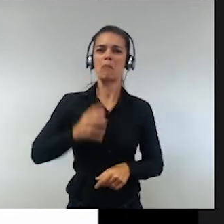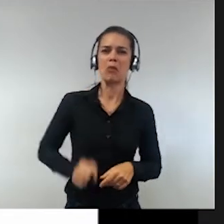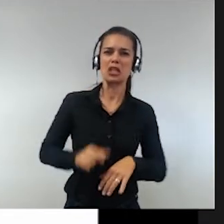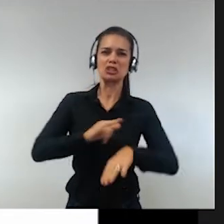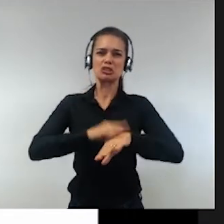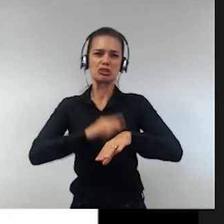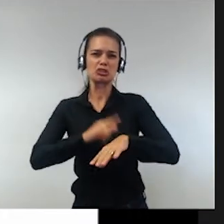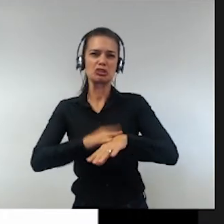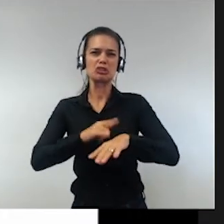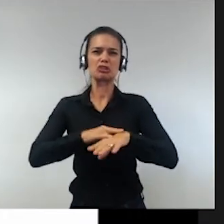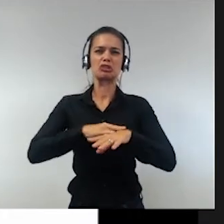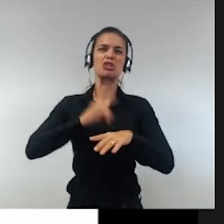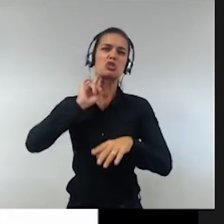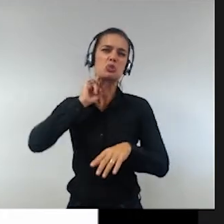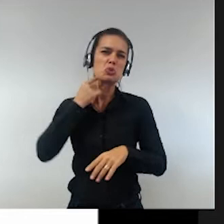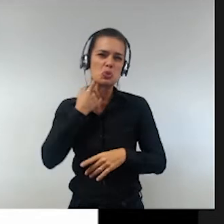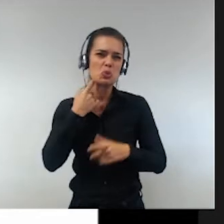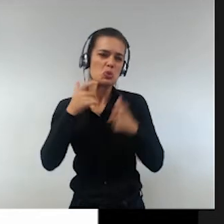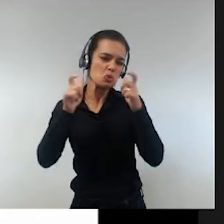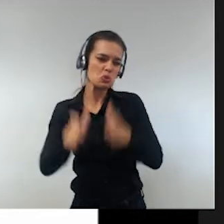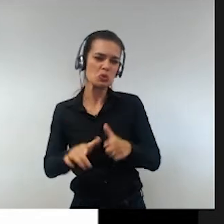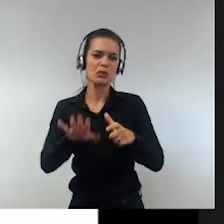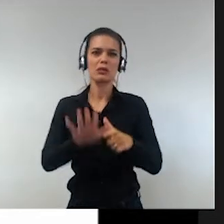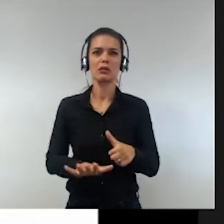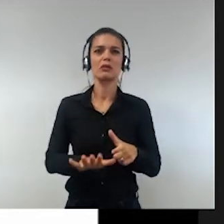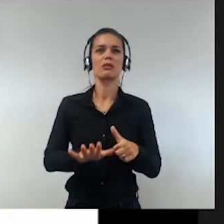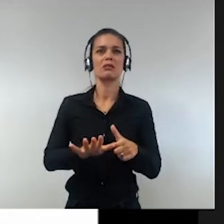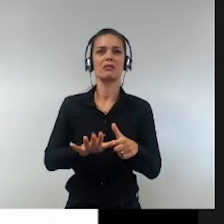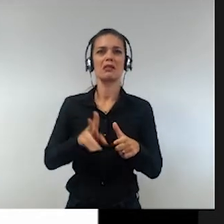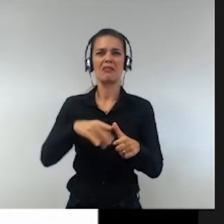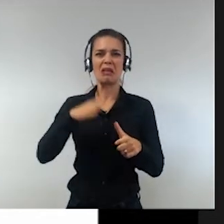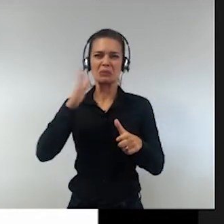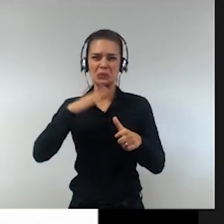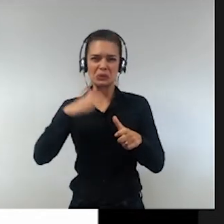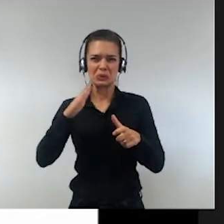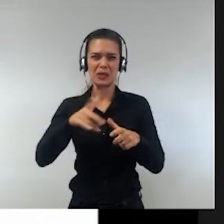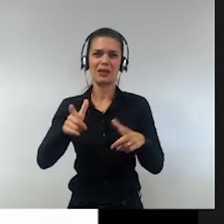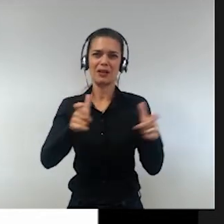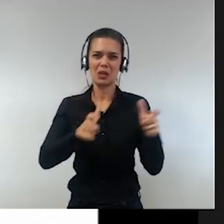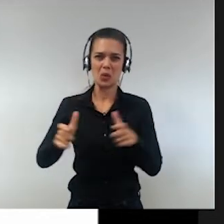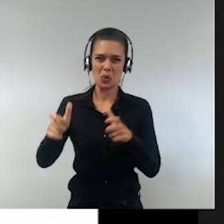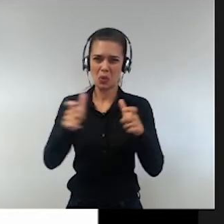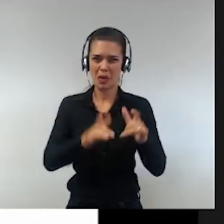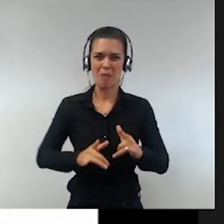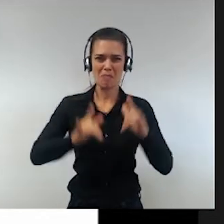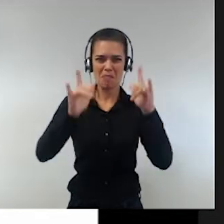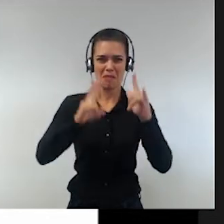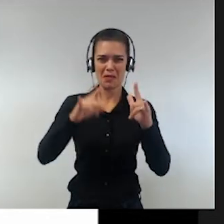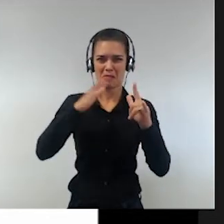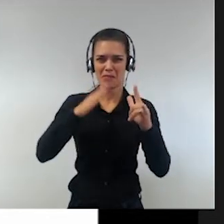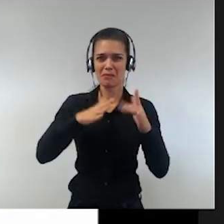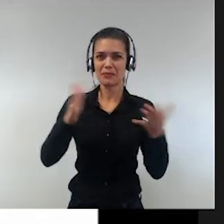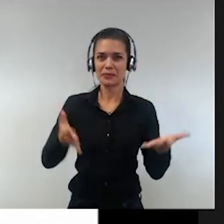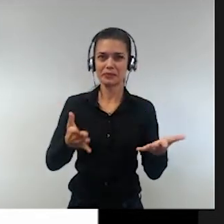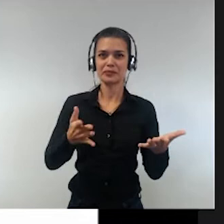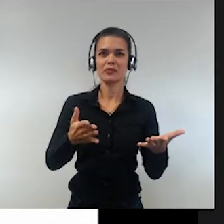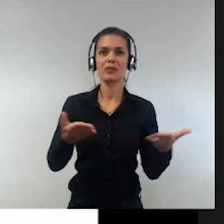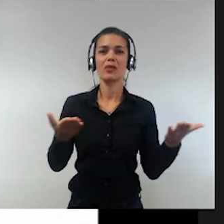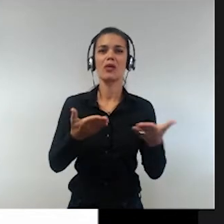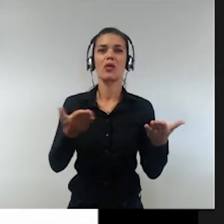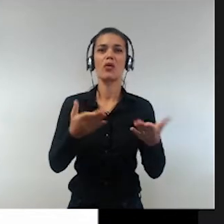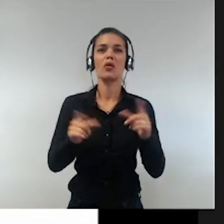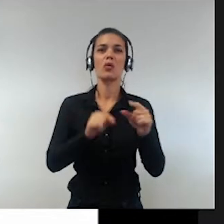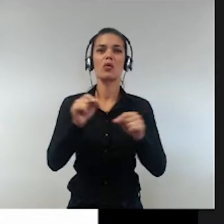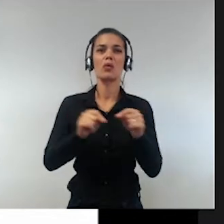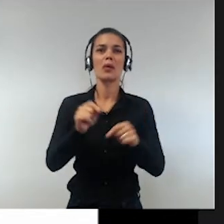sentença há poucos dias, que o juiz determinou, agora, 15 dias, 10 dias, que o juiz determinou que a mulher tirasse, a senhora tirasse os